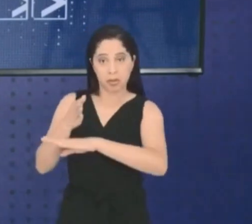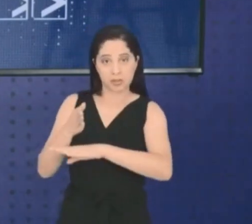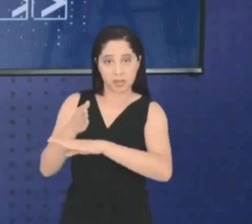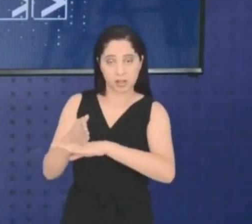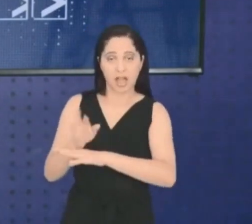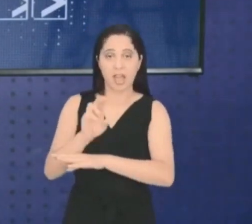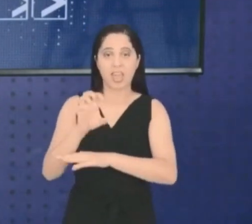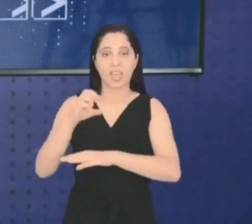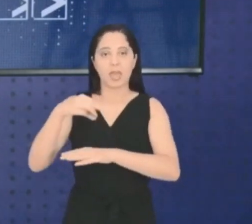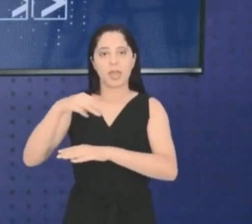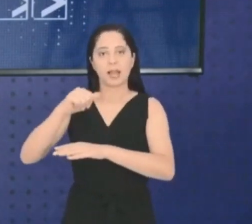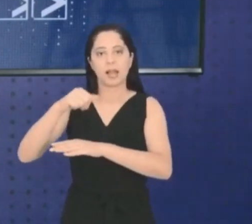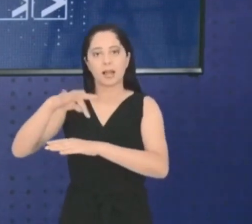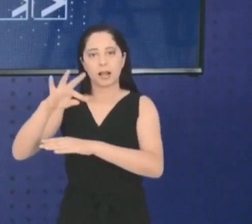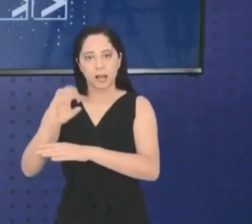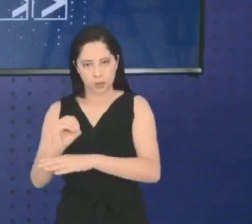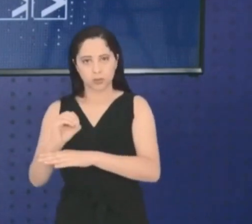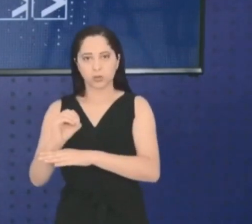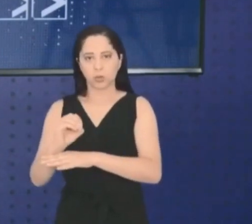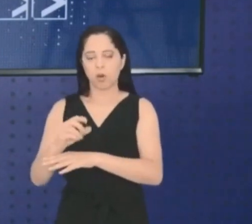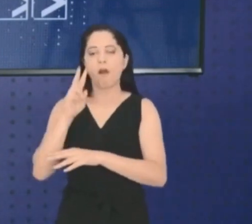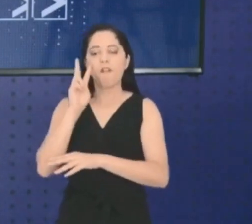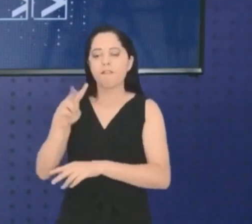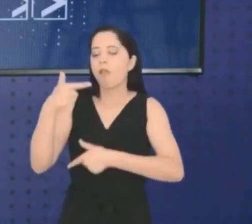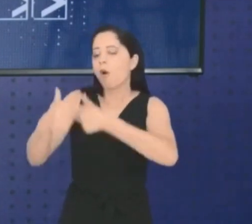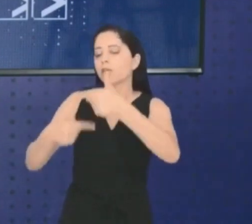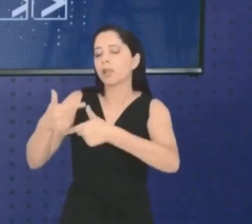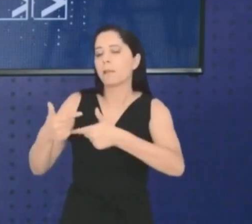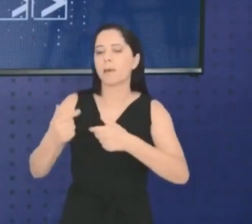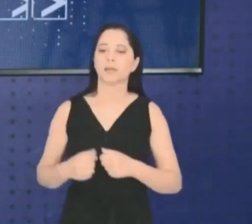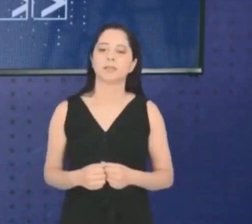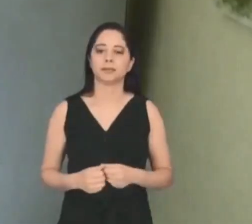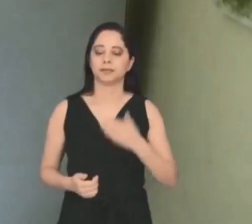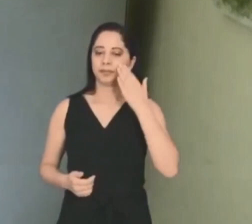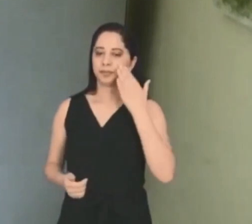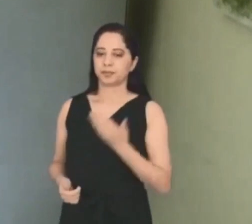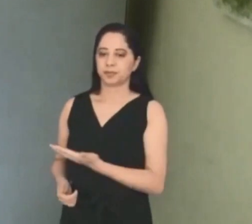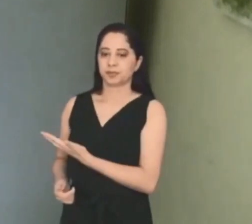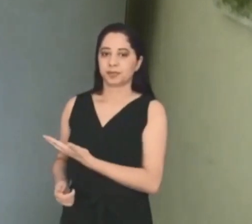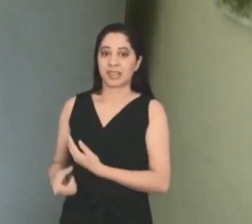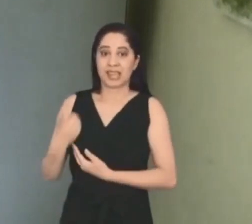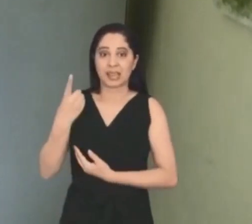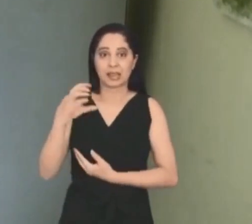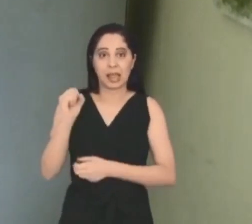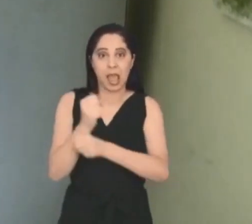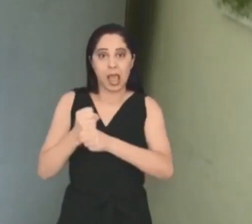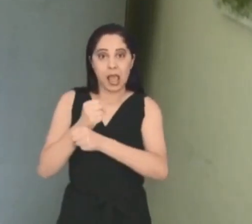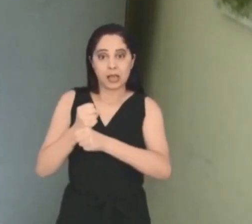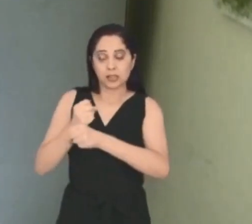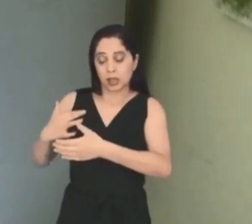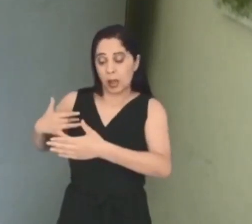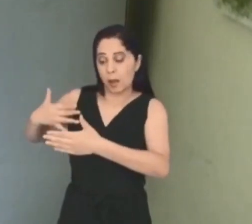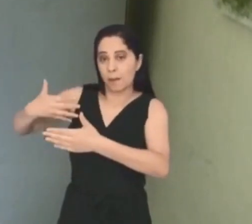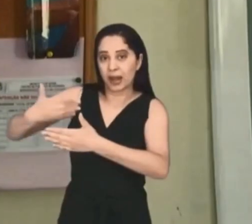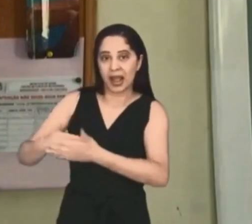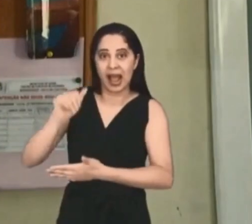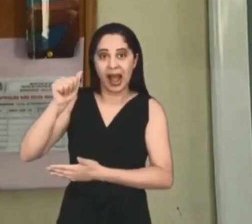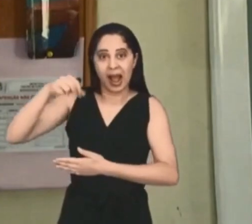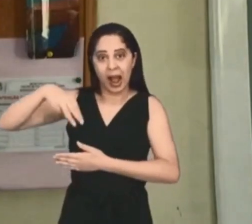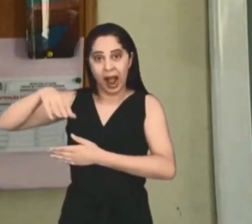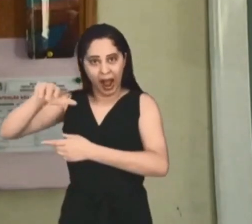do Recanto Caeté para conhecer o trabalho que eles desenvolvem por lá. Já faz mais de 10 anos que a AMA,